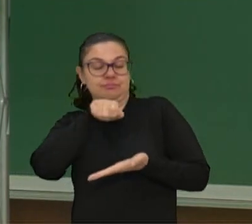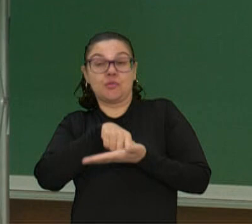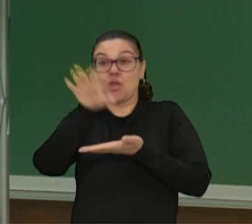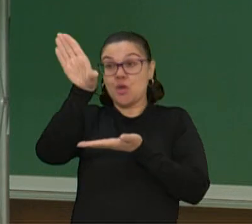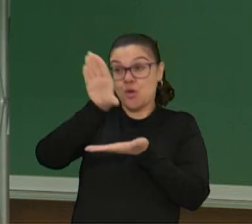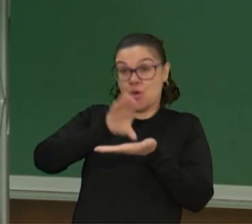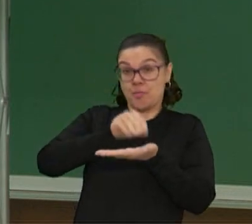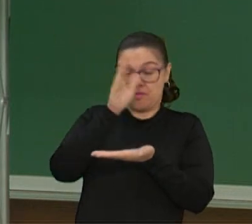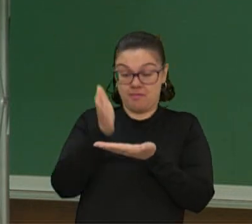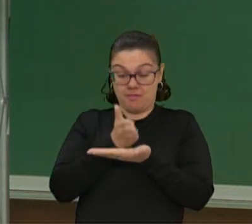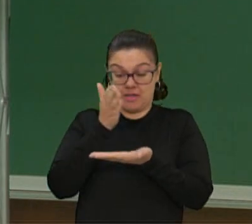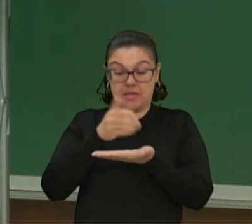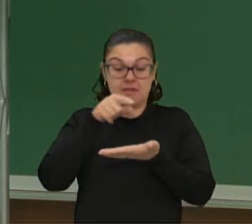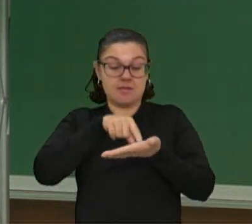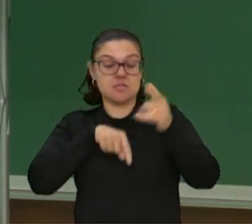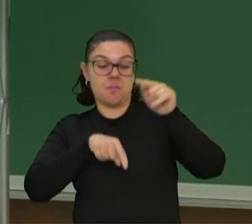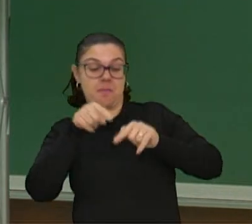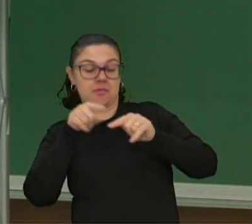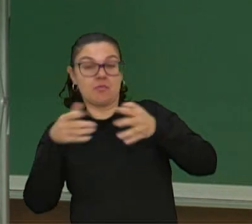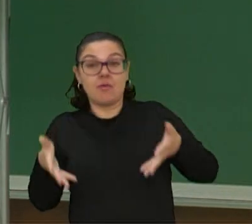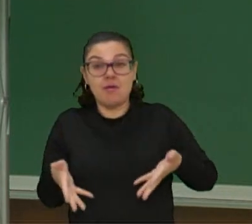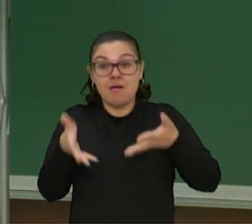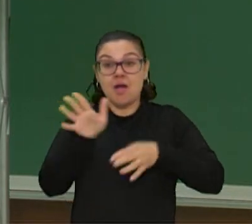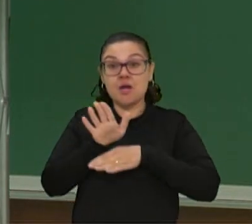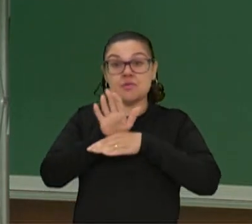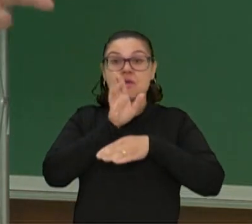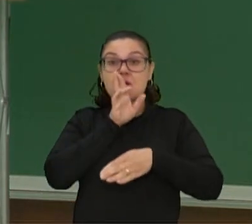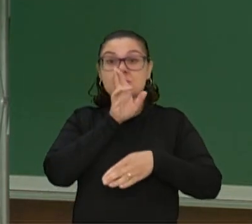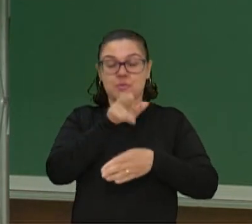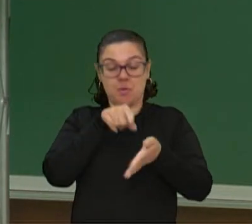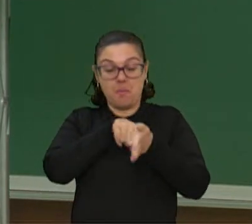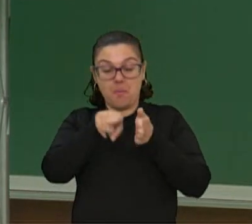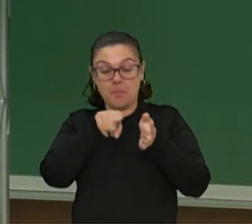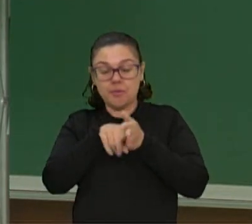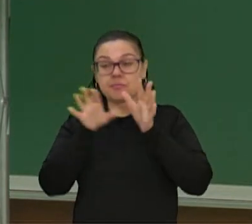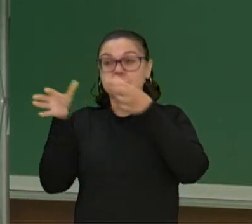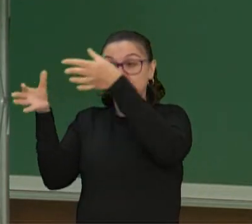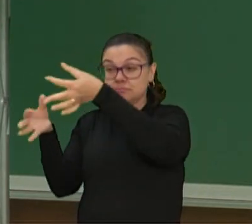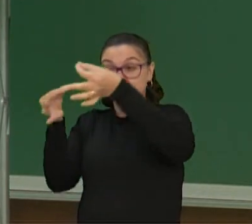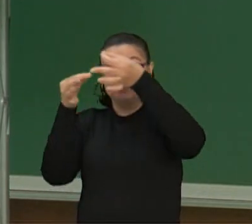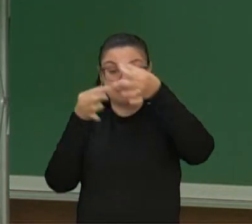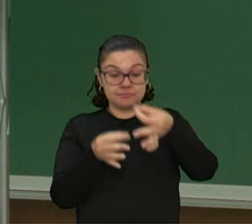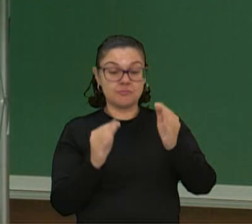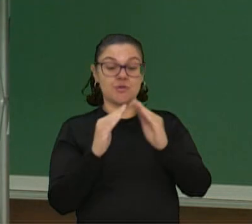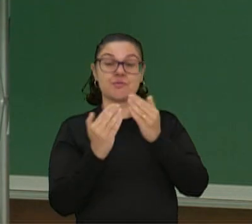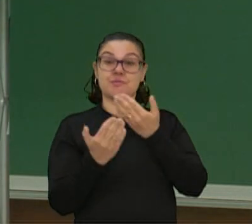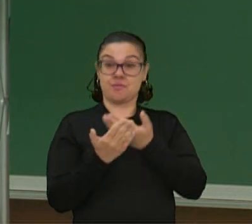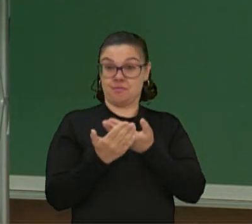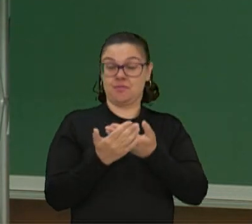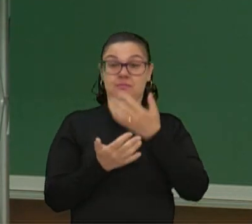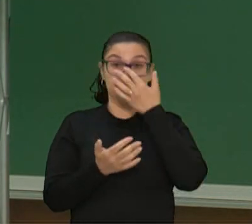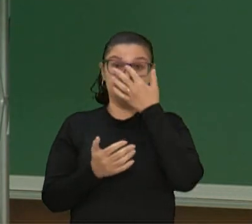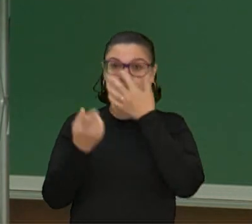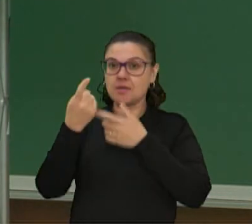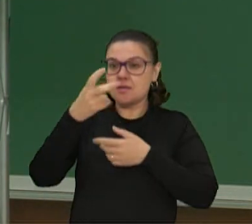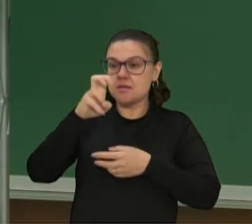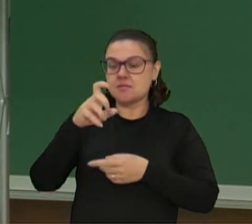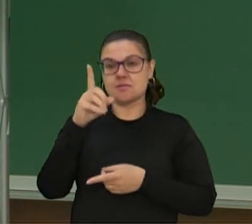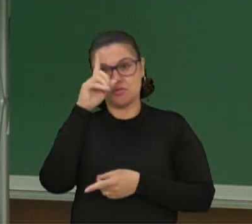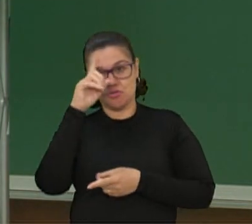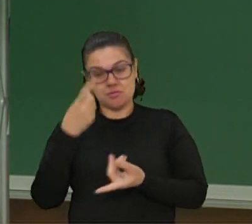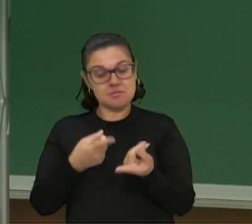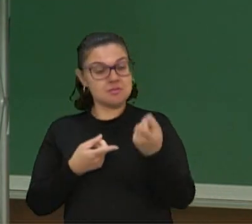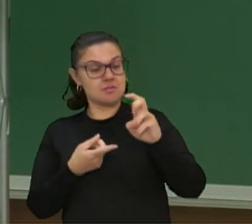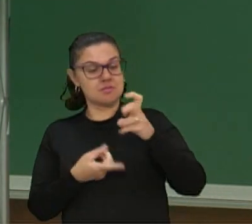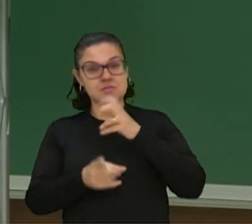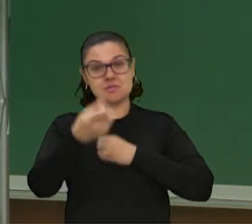no caderno. Esse material vai te ajudar a responder as atividades que você pega periodicamente na escola, de 15 em 15 dias,